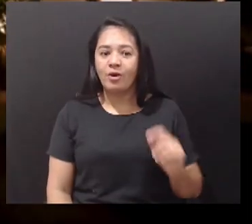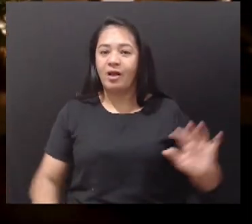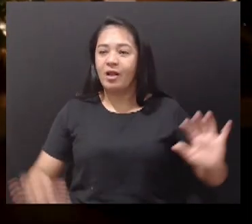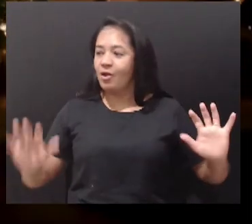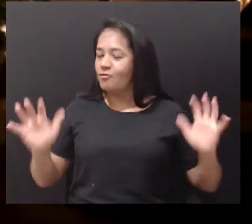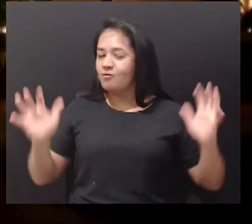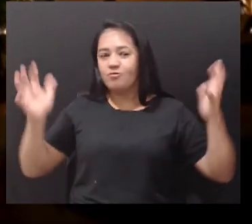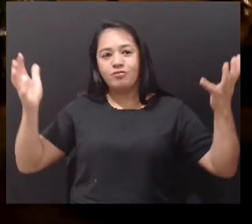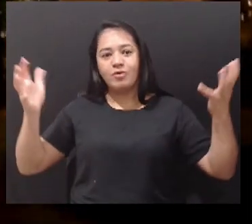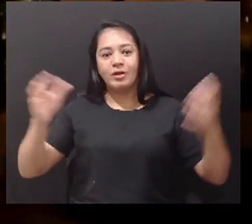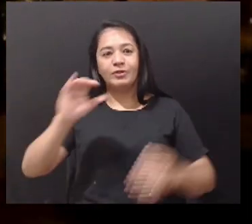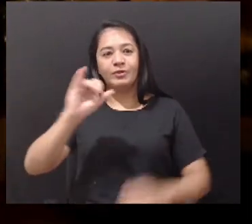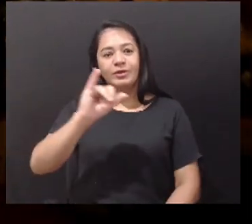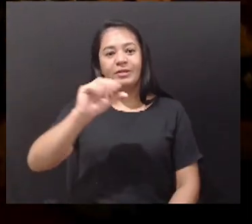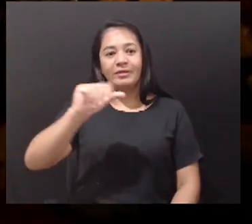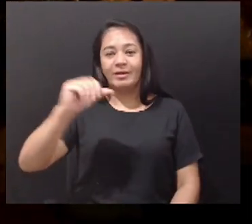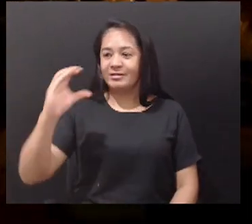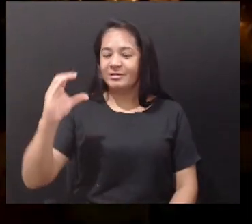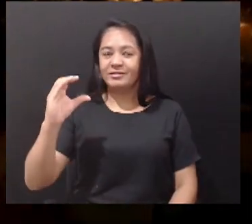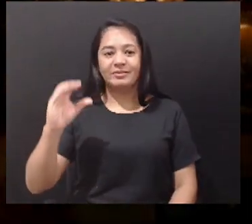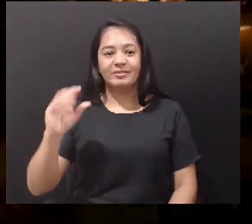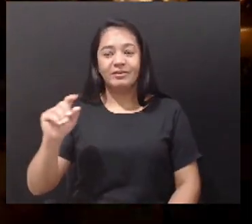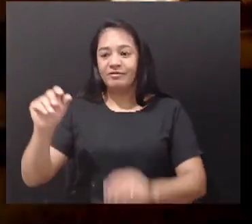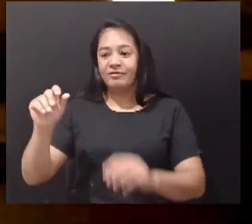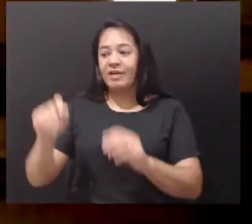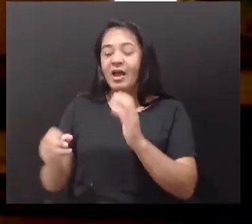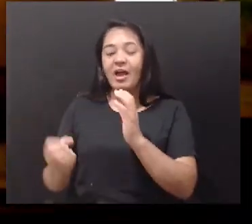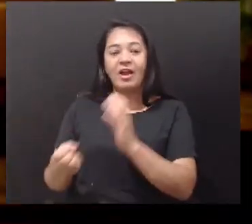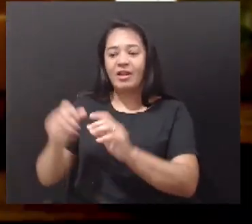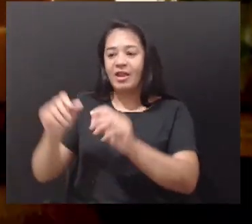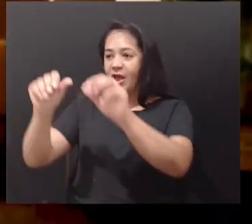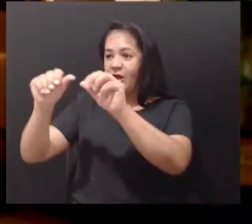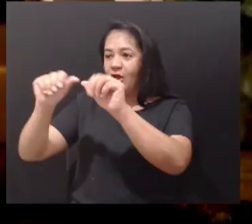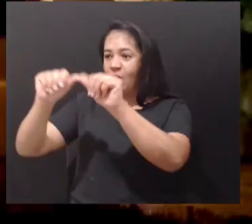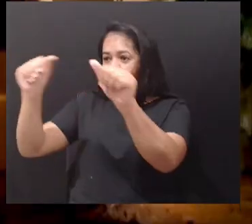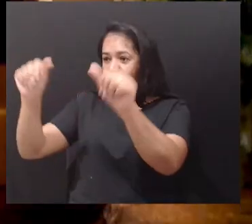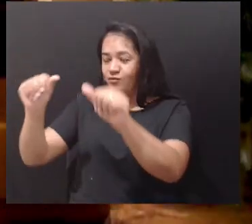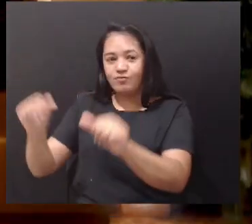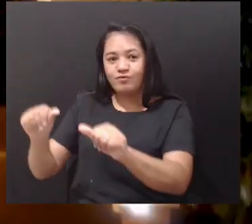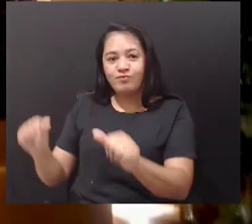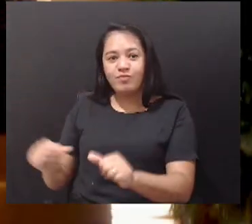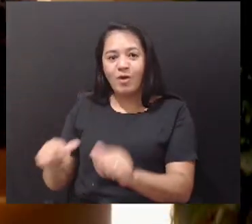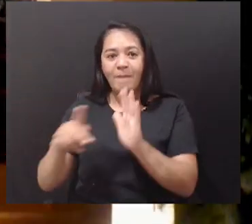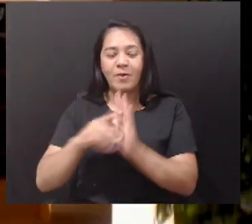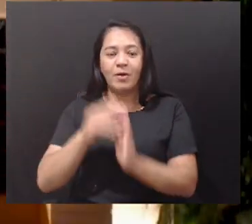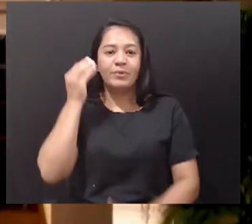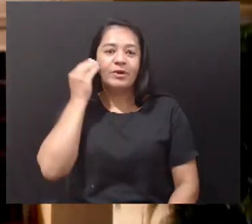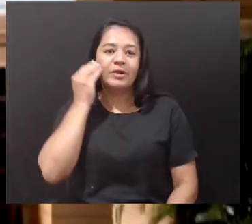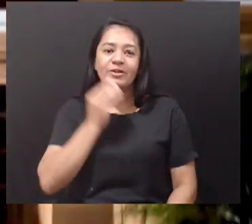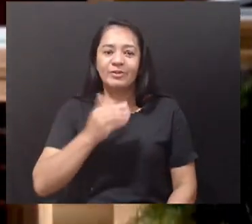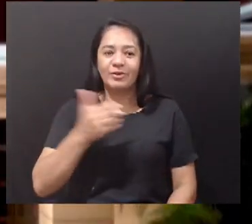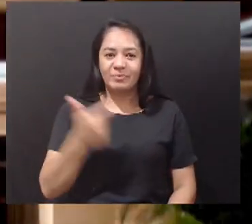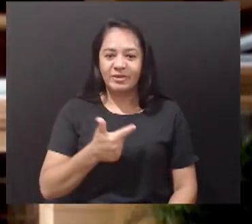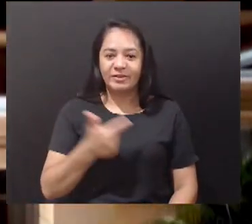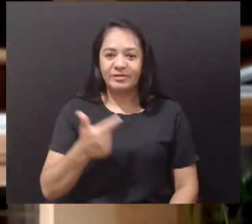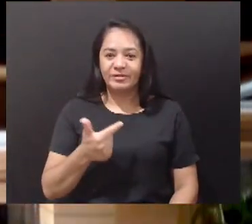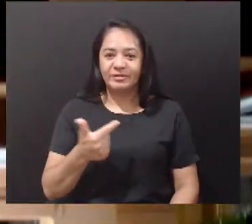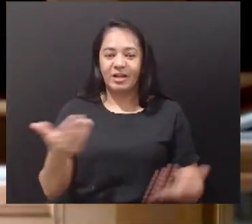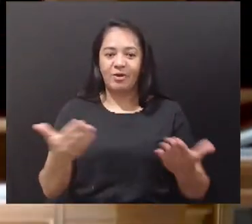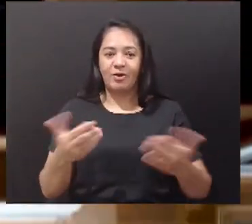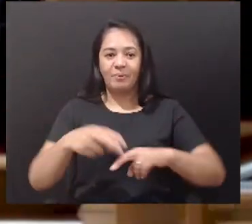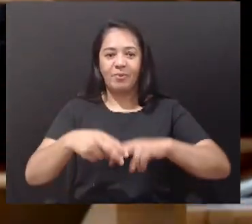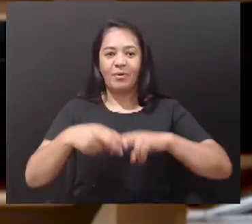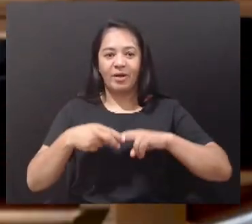IAC. Eles vão estar instalando um busto, uma estátua do Dom Pedro II, agora por ocasião das